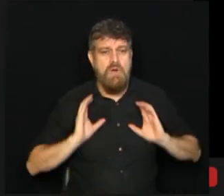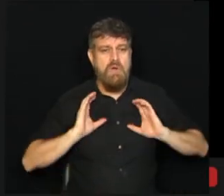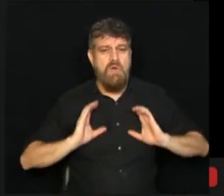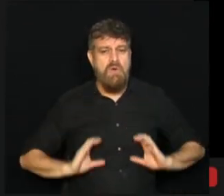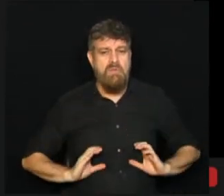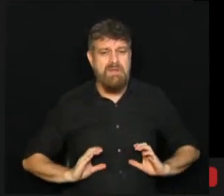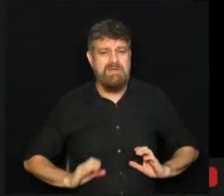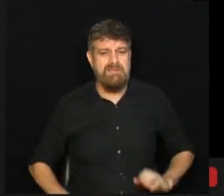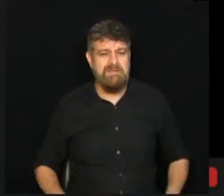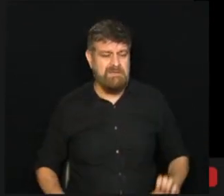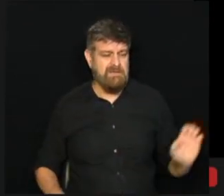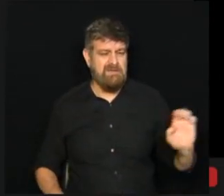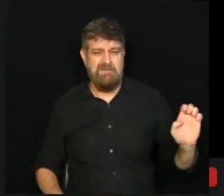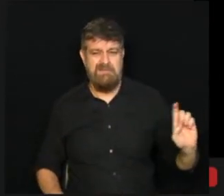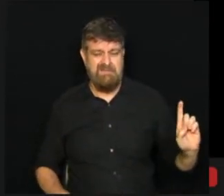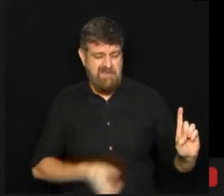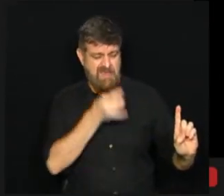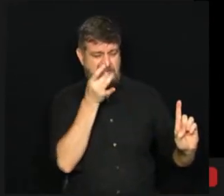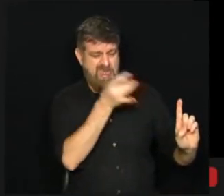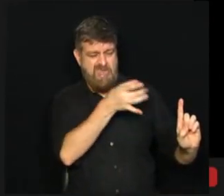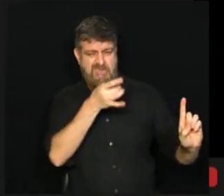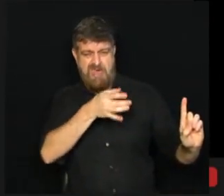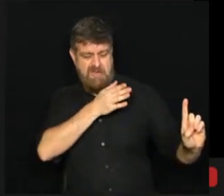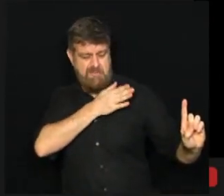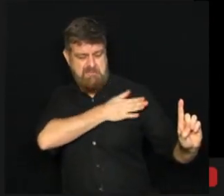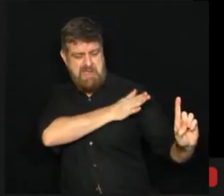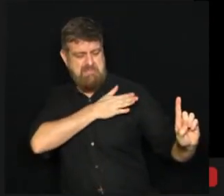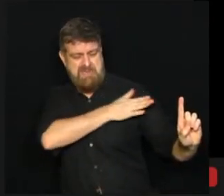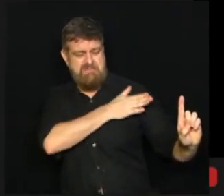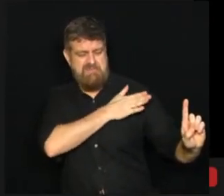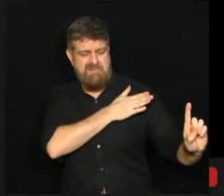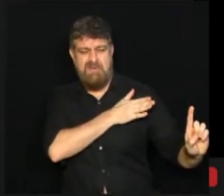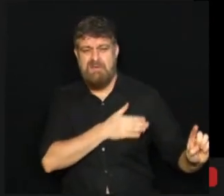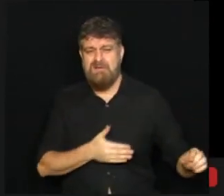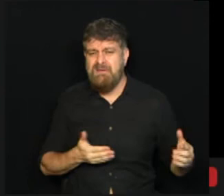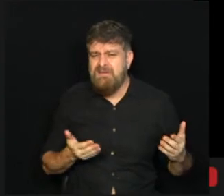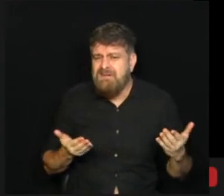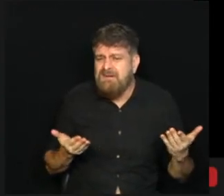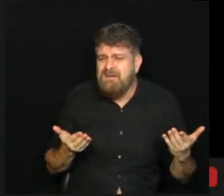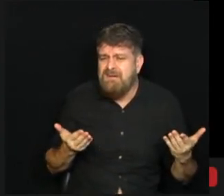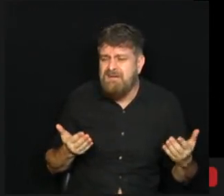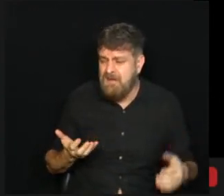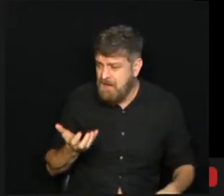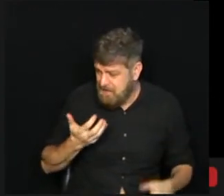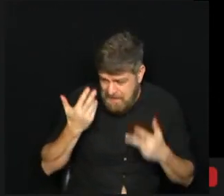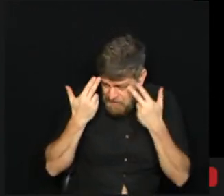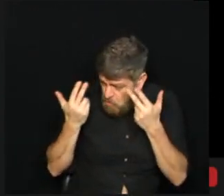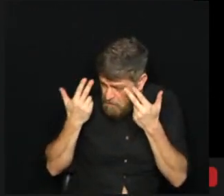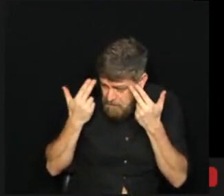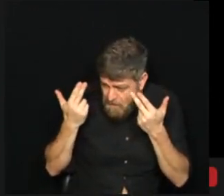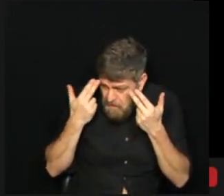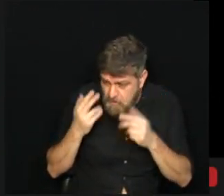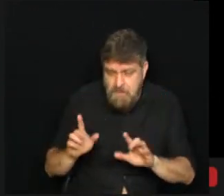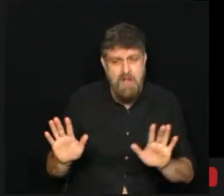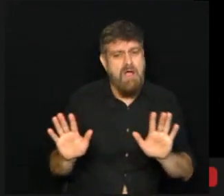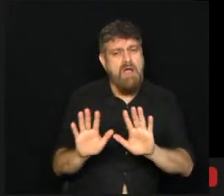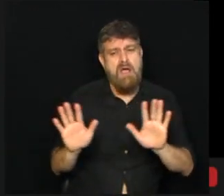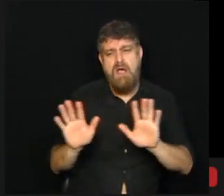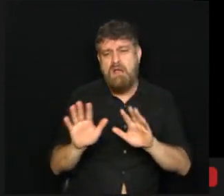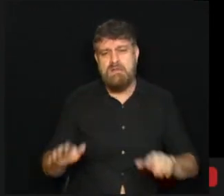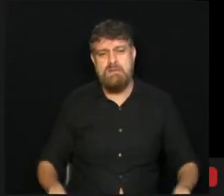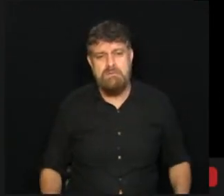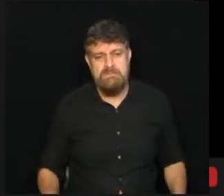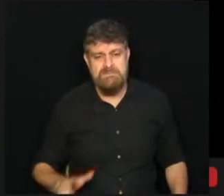esse comportamento agressivo, esse comportamento preconceituoso, sabe? Quer naturalizar essa questão